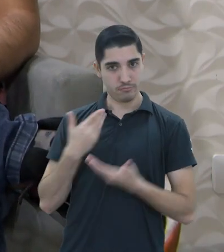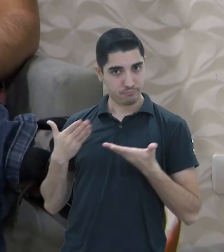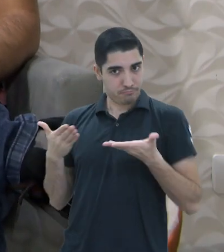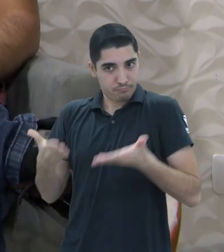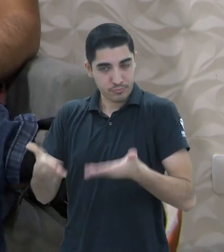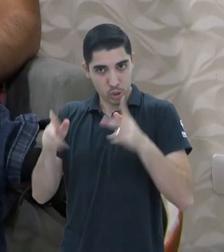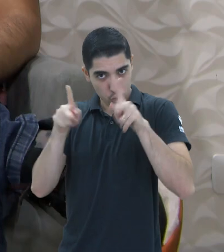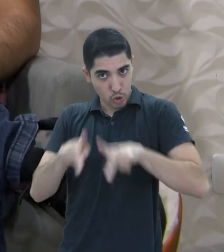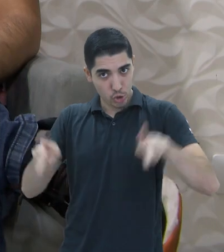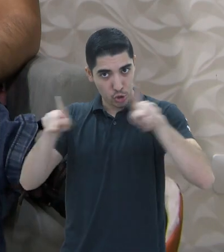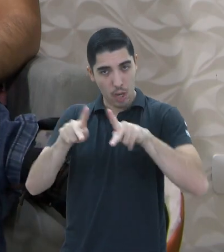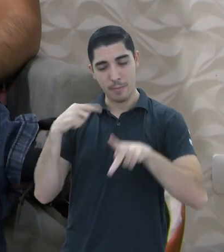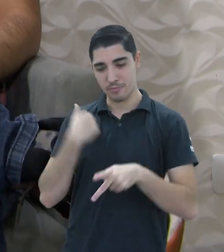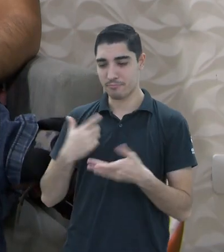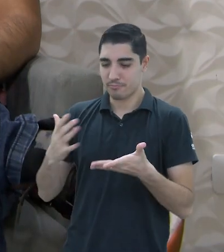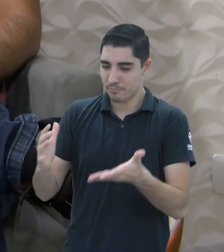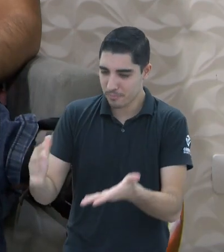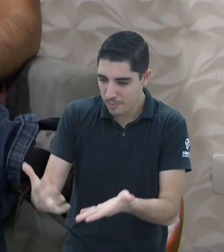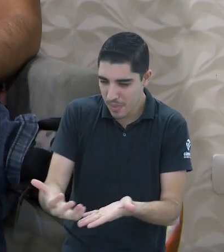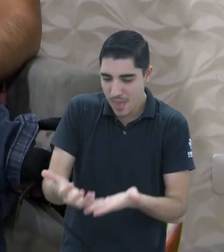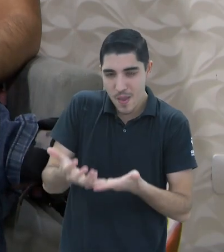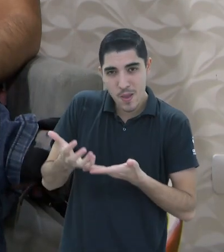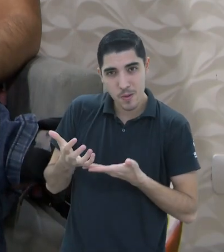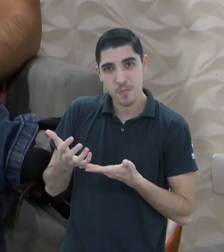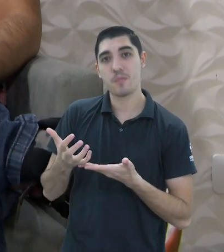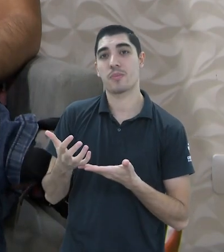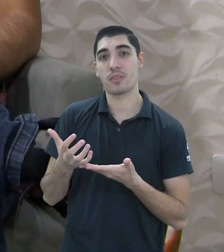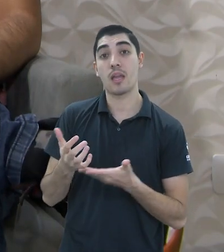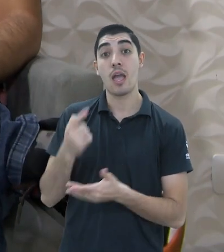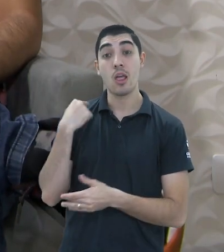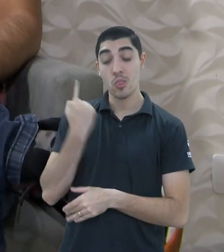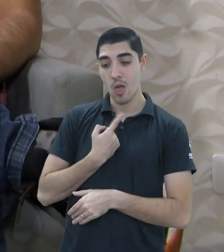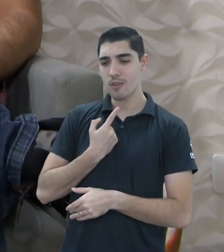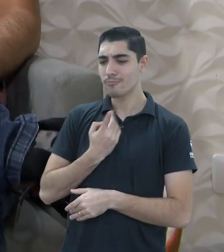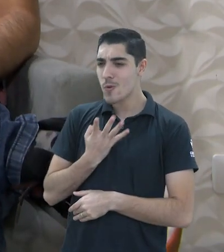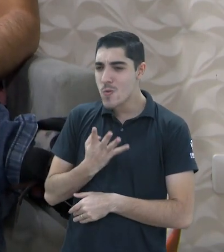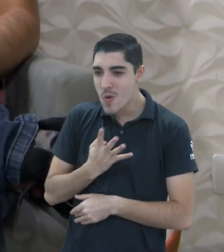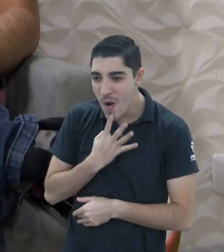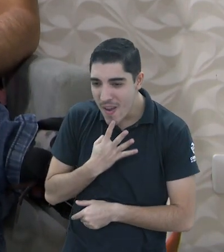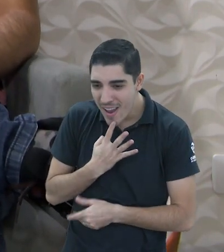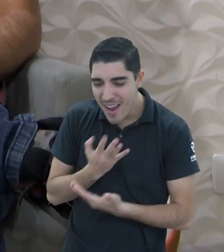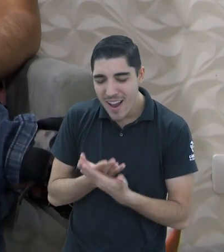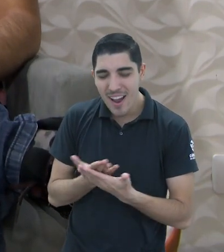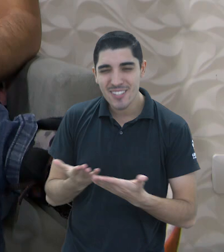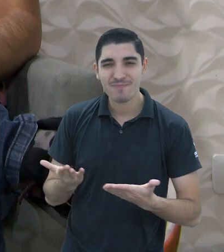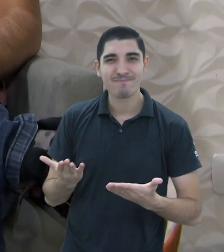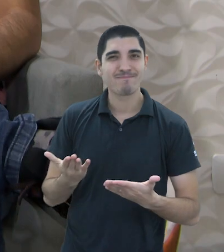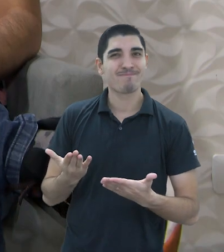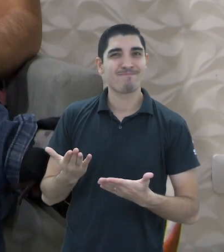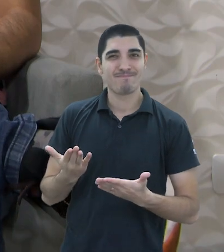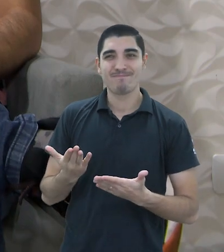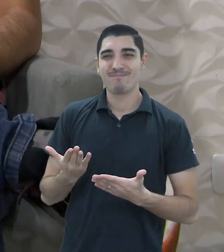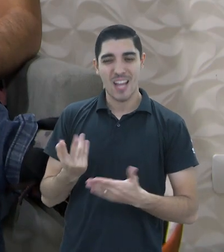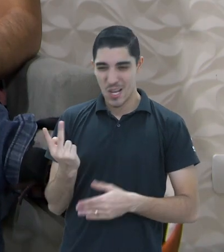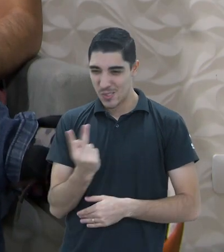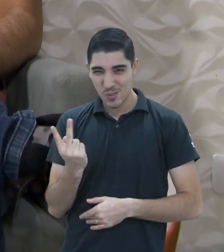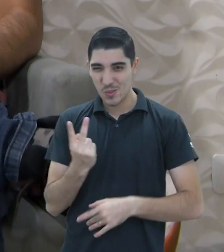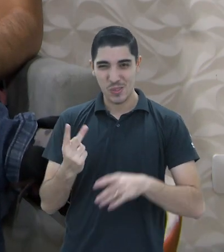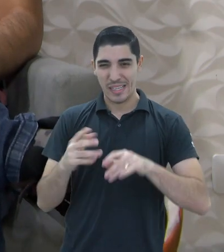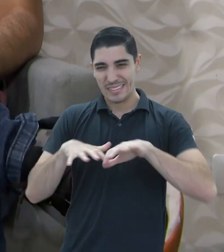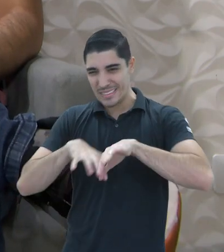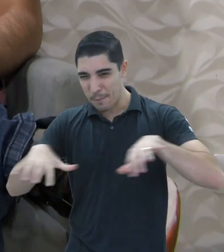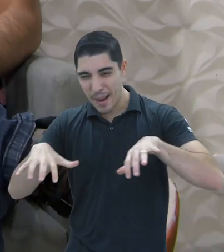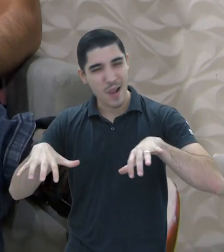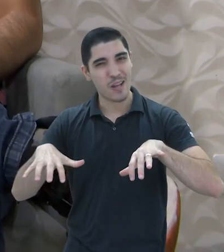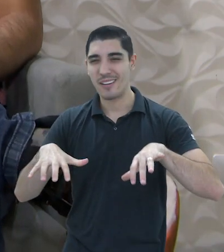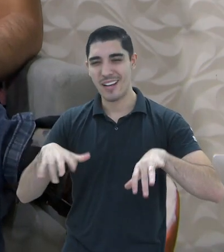a adoção delas e quando nós conhecemos elas, não deu para separar essas 2